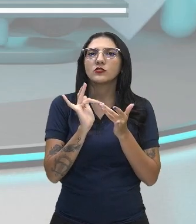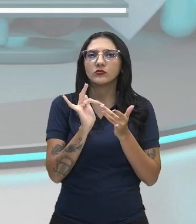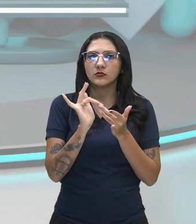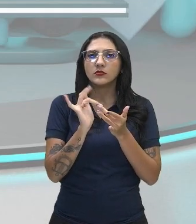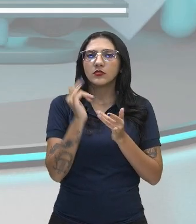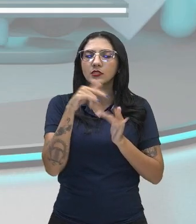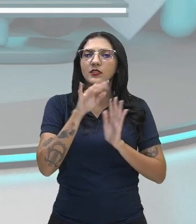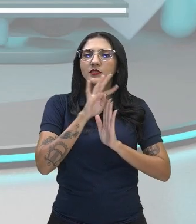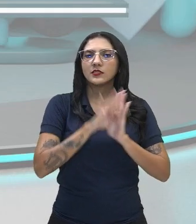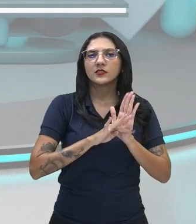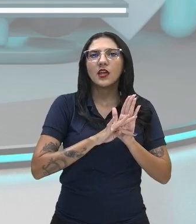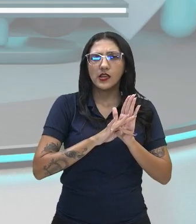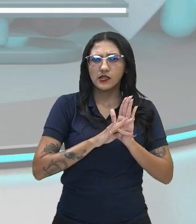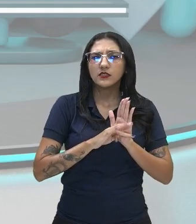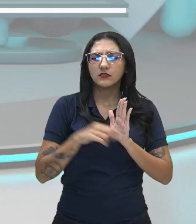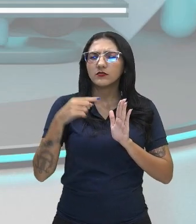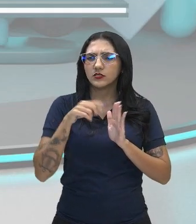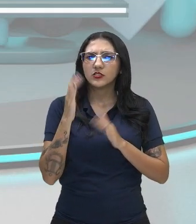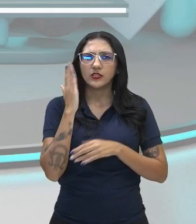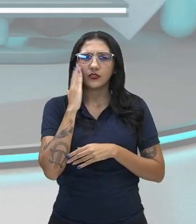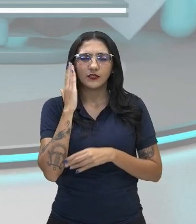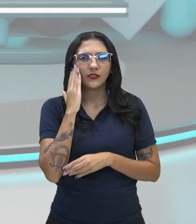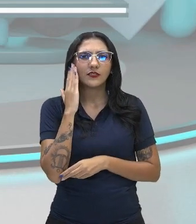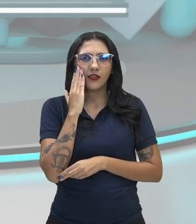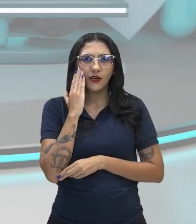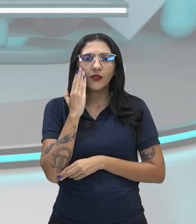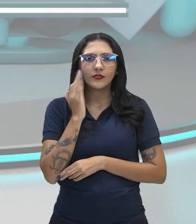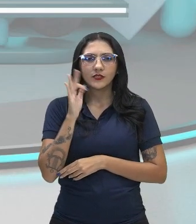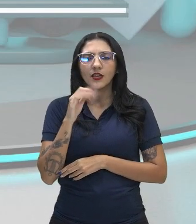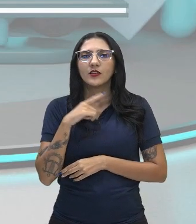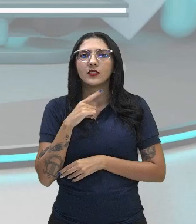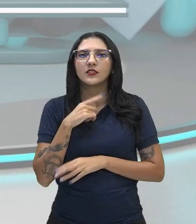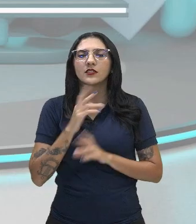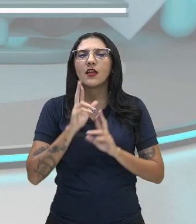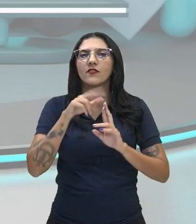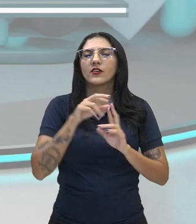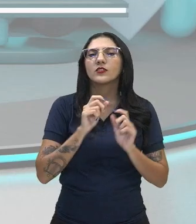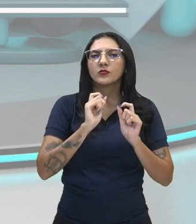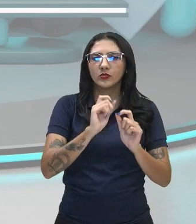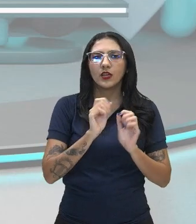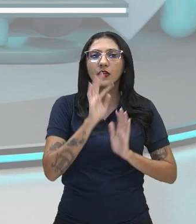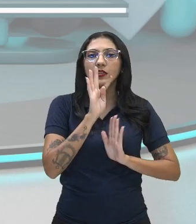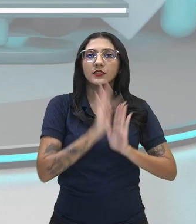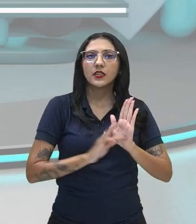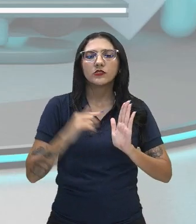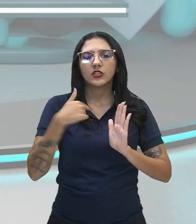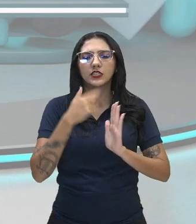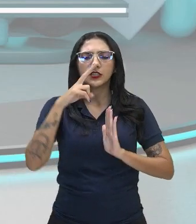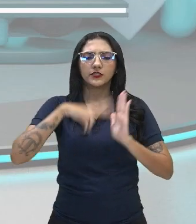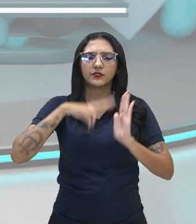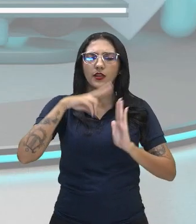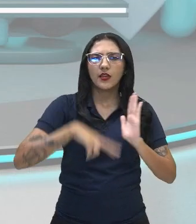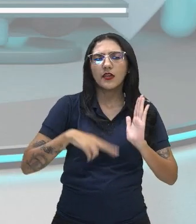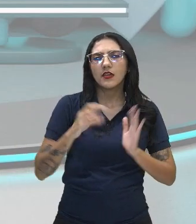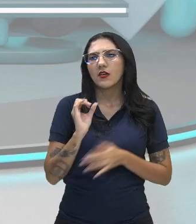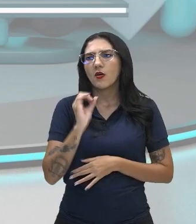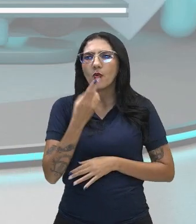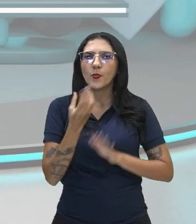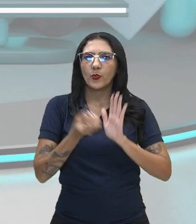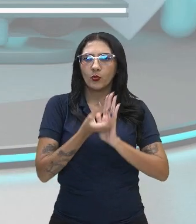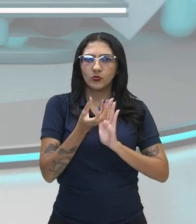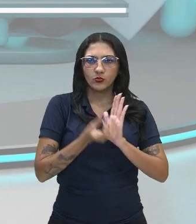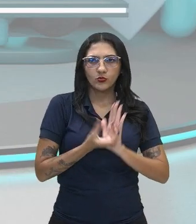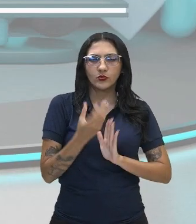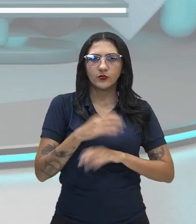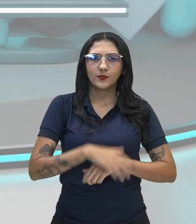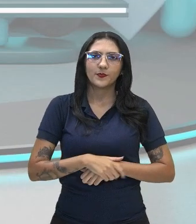você bem já compreendeu. Se refere aos textos que eu leio, que eu produzo, certo?